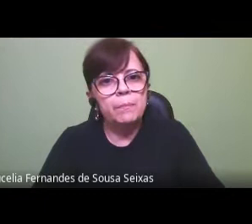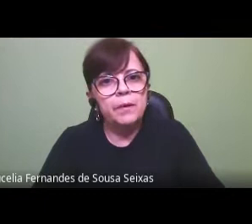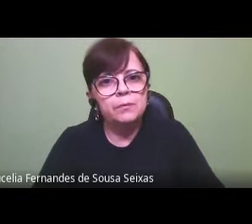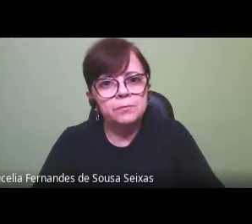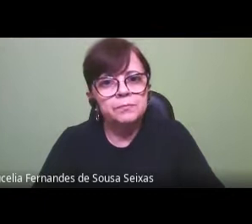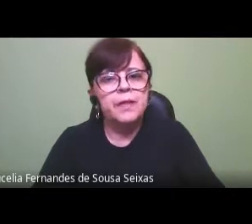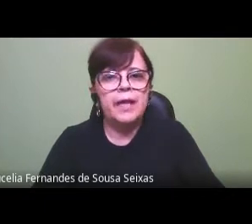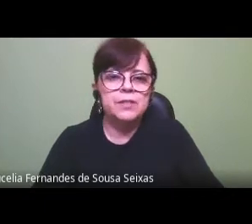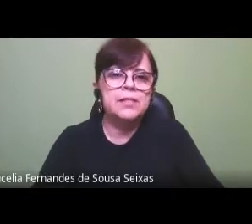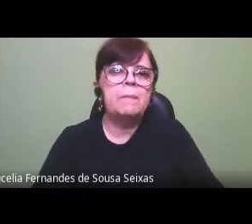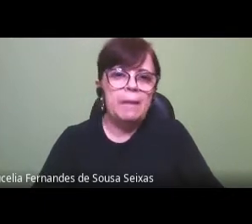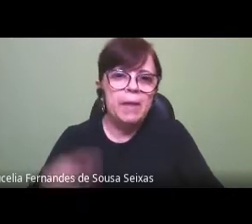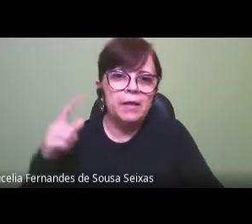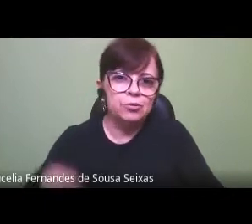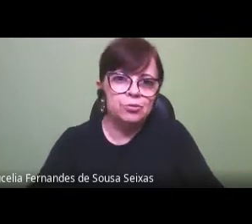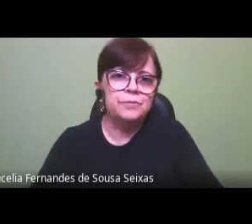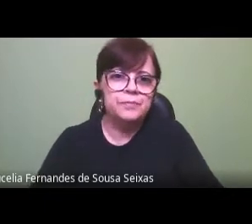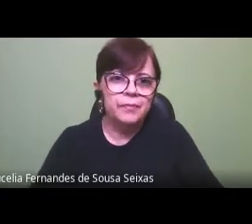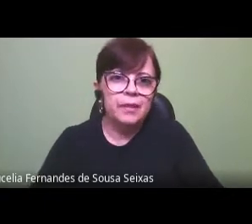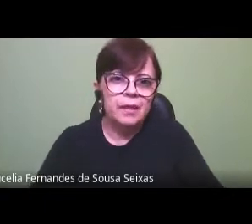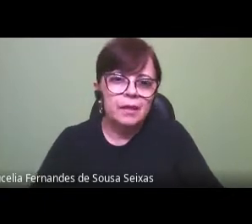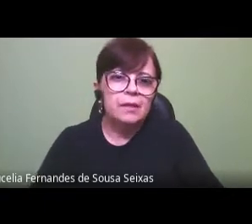Lá no Japão, é de cima para baixo.